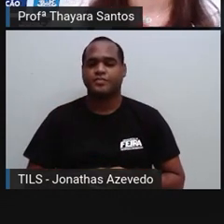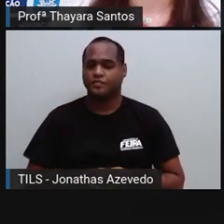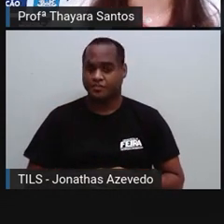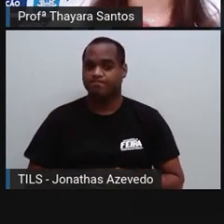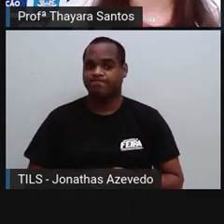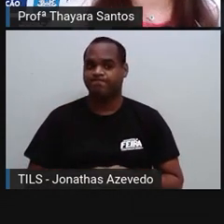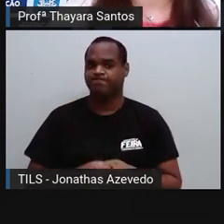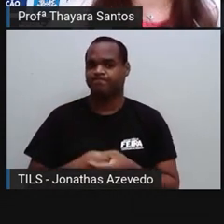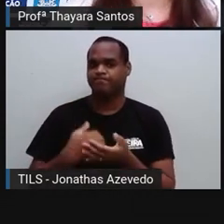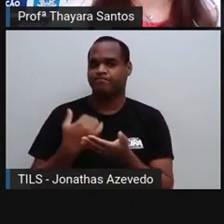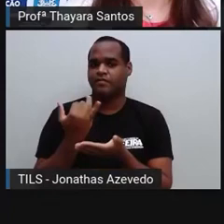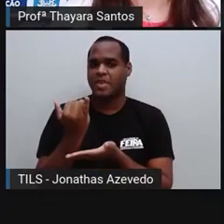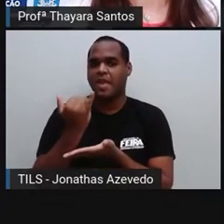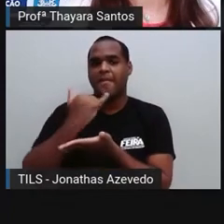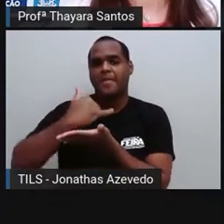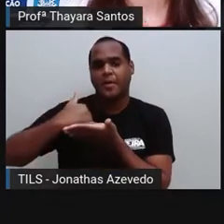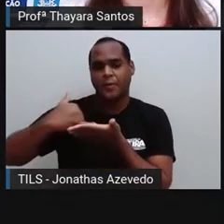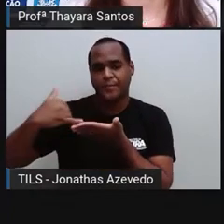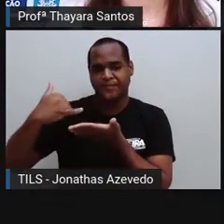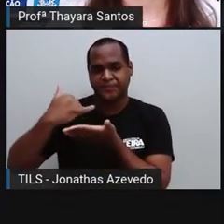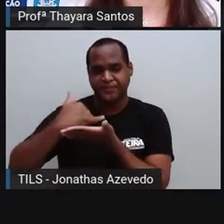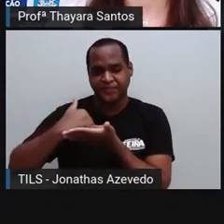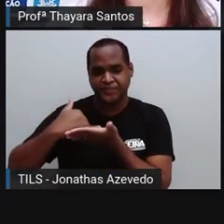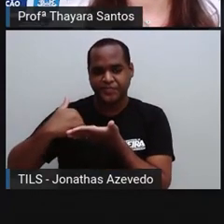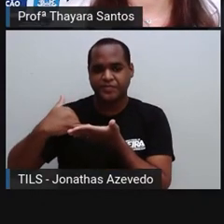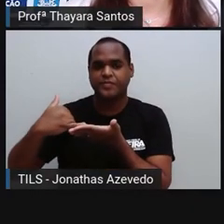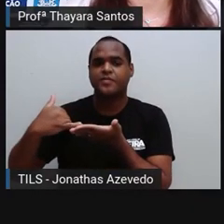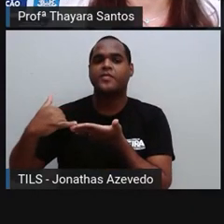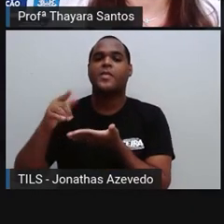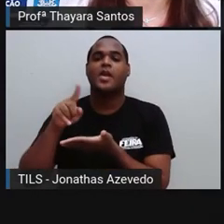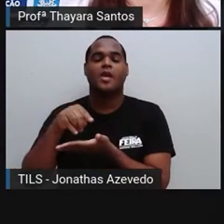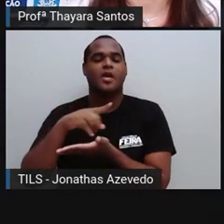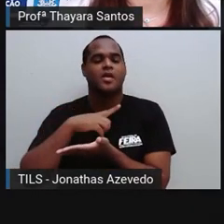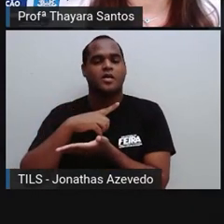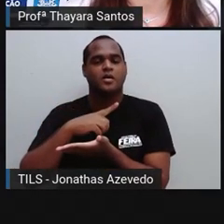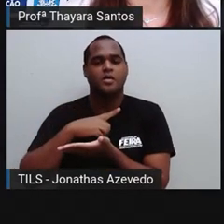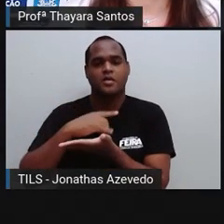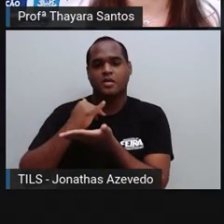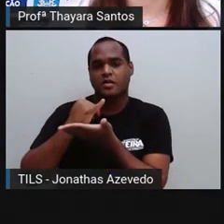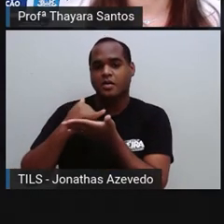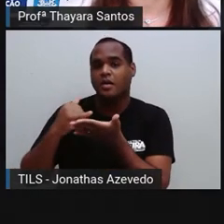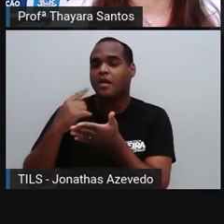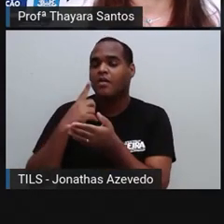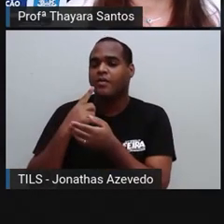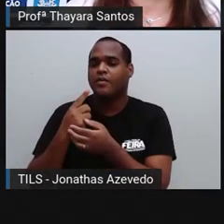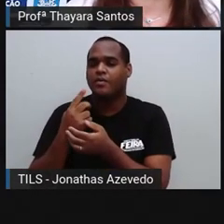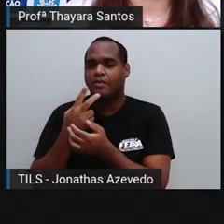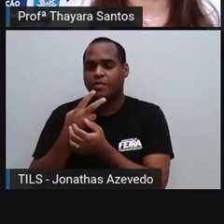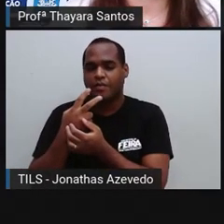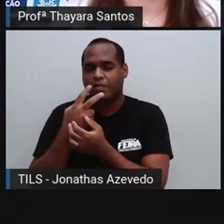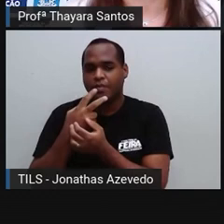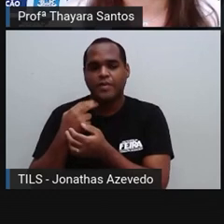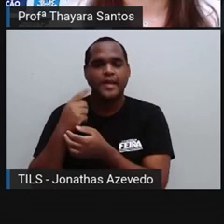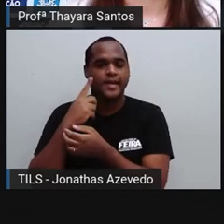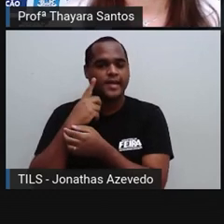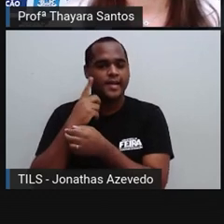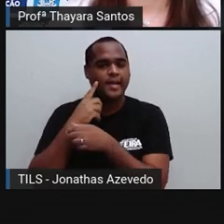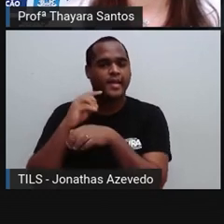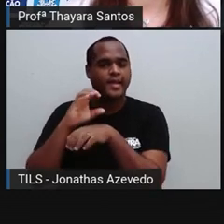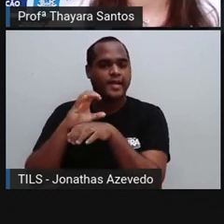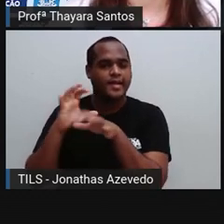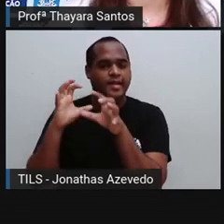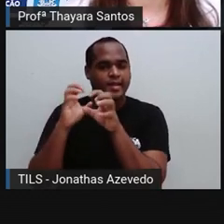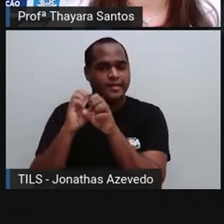E a maconha, o que é que é? A maconha é uma substância que ela tem cor esverdeada ou acastanhada. Ela